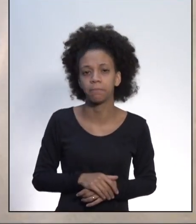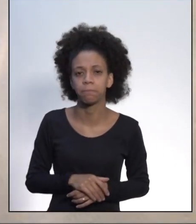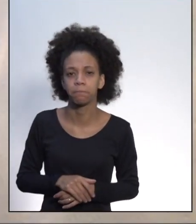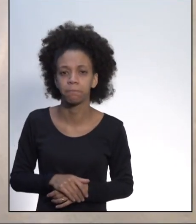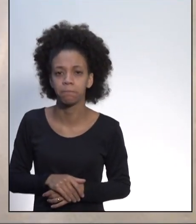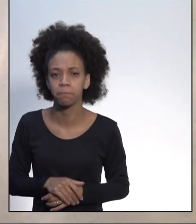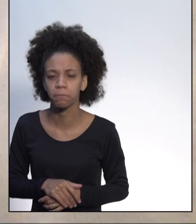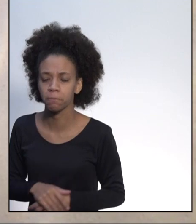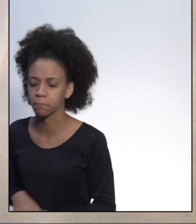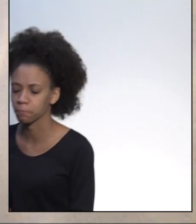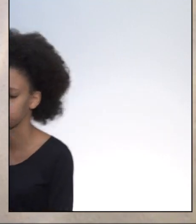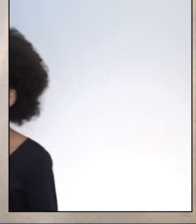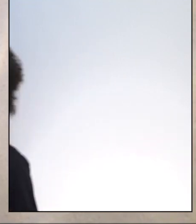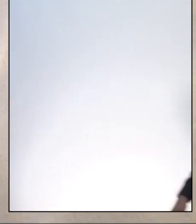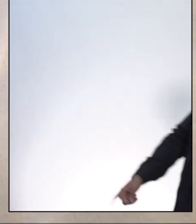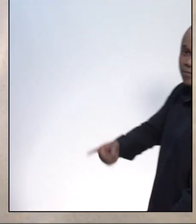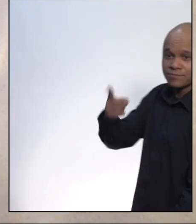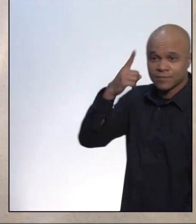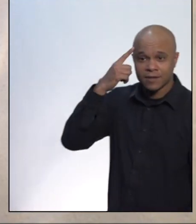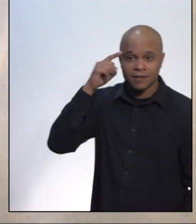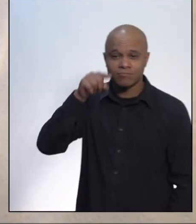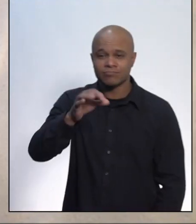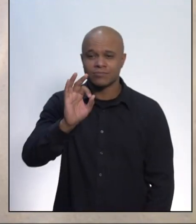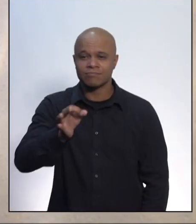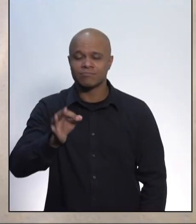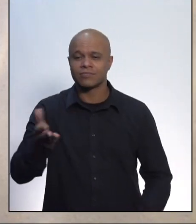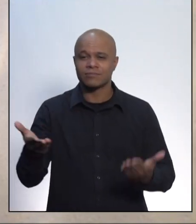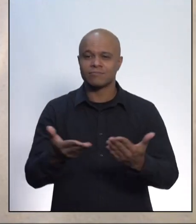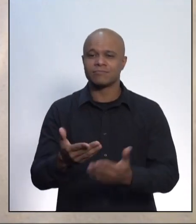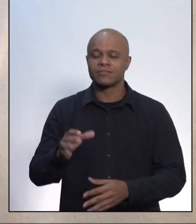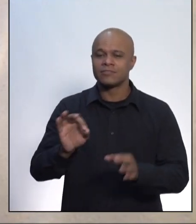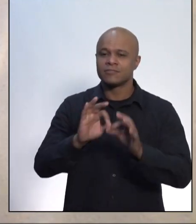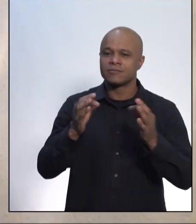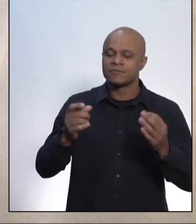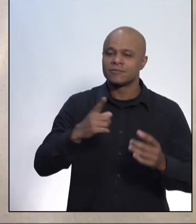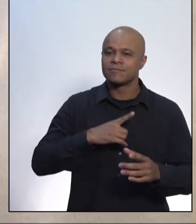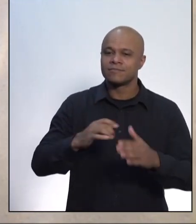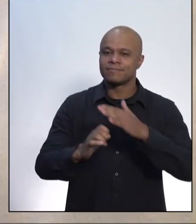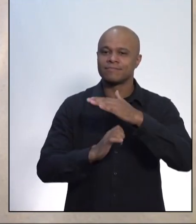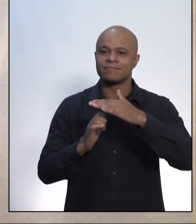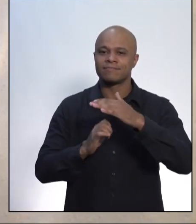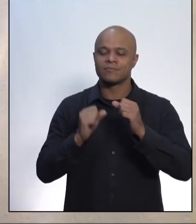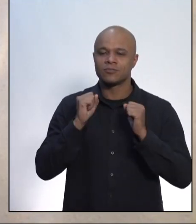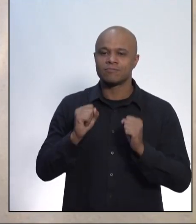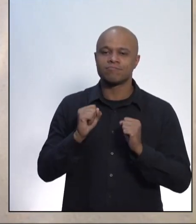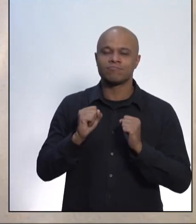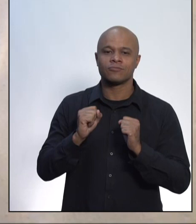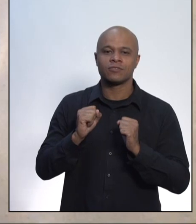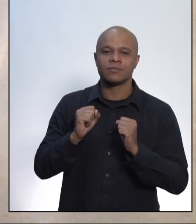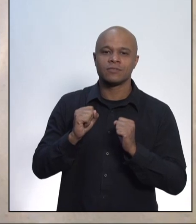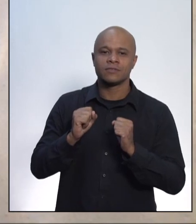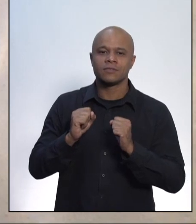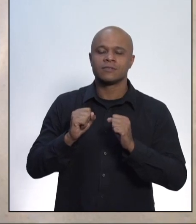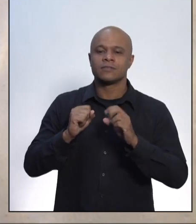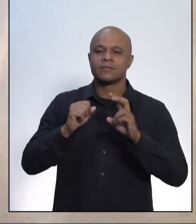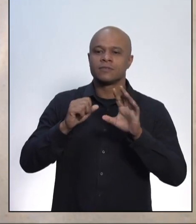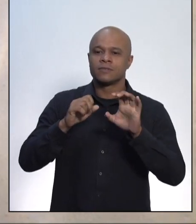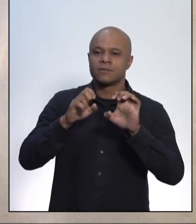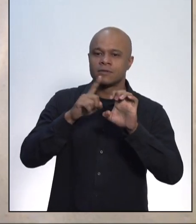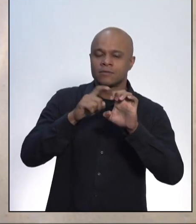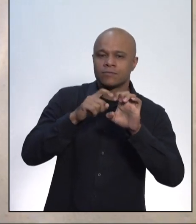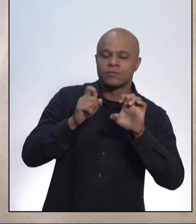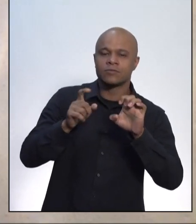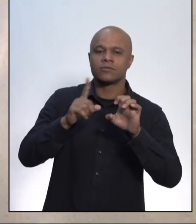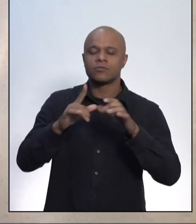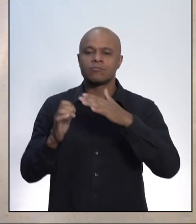acho que você está certo, Bruno. Hoje, simplesmente, você ter uma empresa... A gente pode ser empreendedor sem ser empresário. Você falou